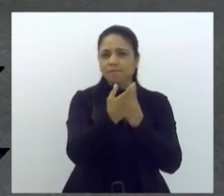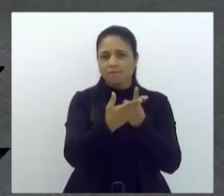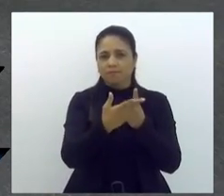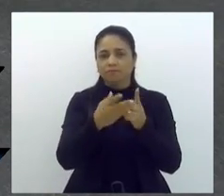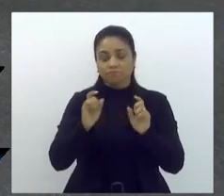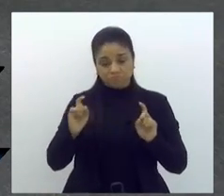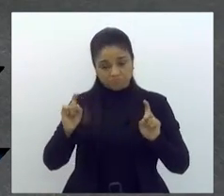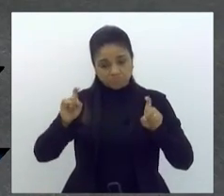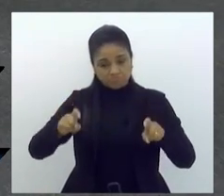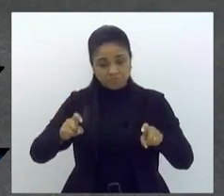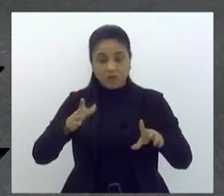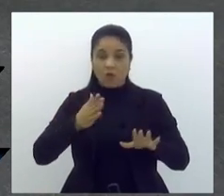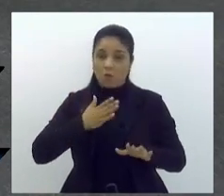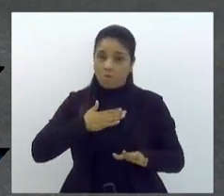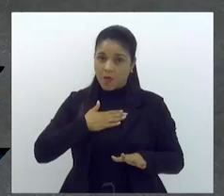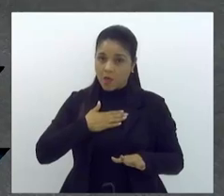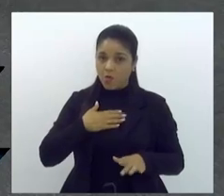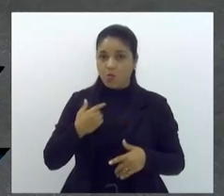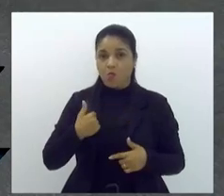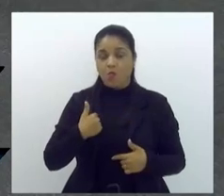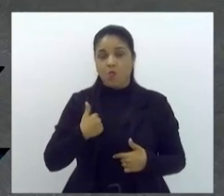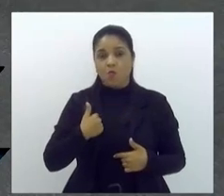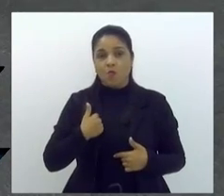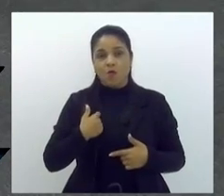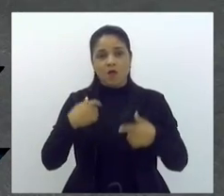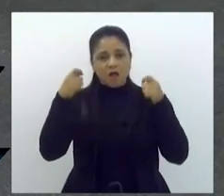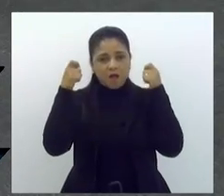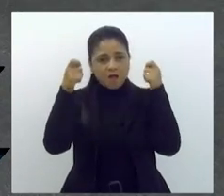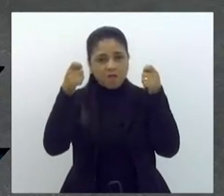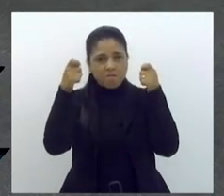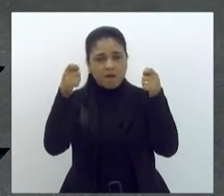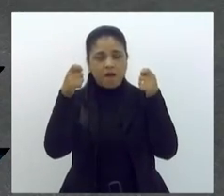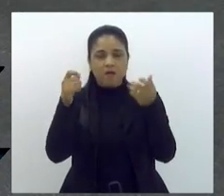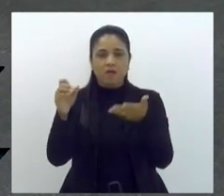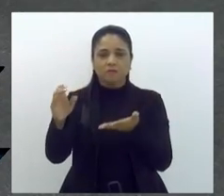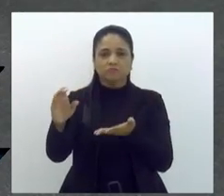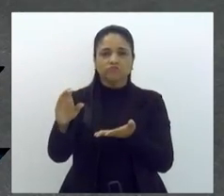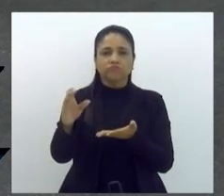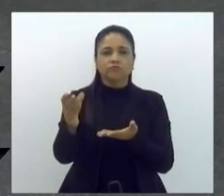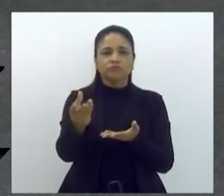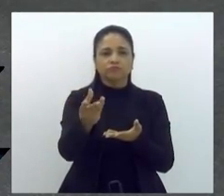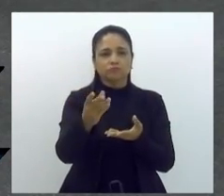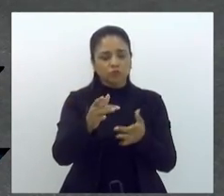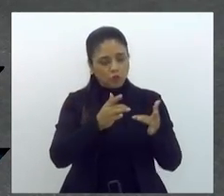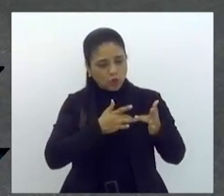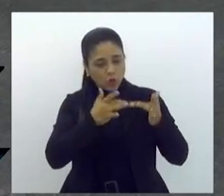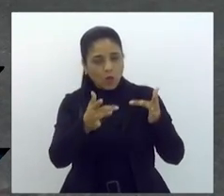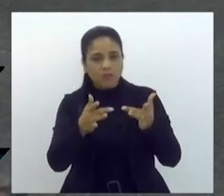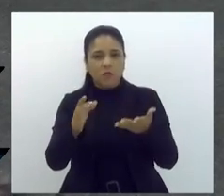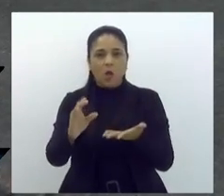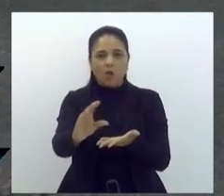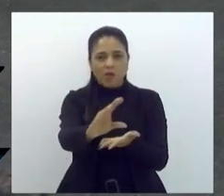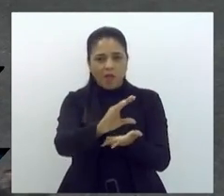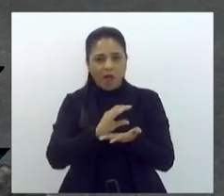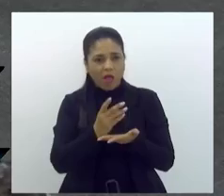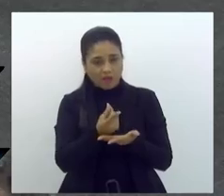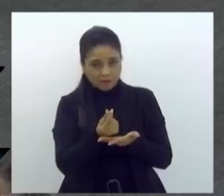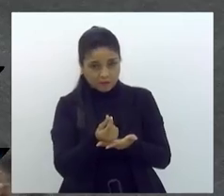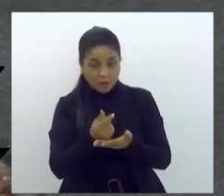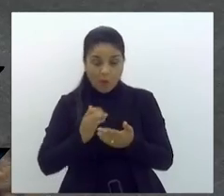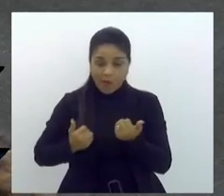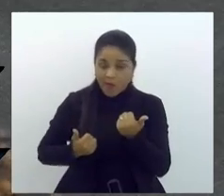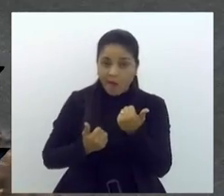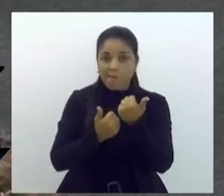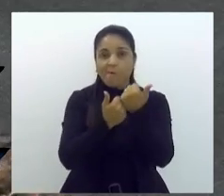nosso mandato o meu mandato tem feito campanhas de arrecadação campanhas de doação apoia efetivamente